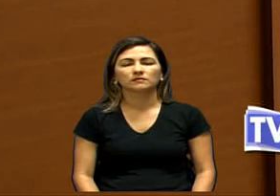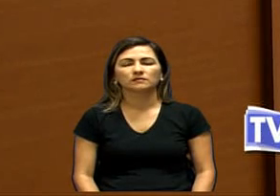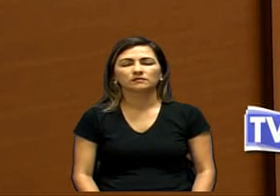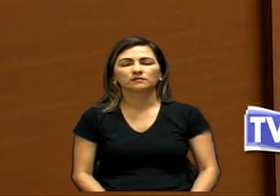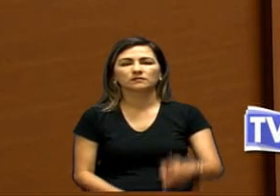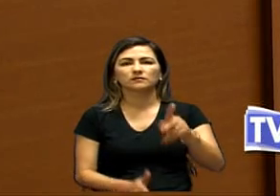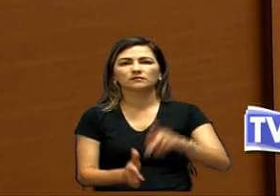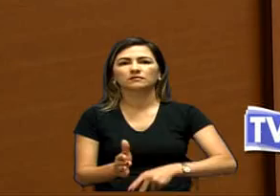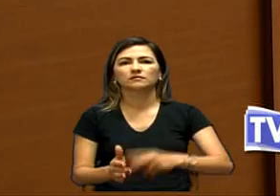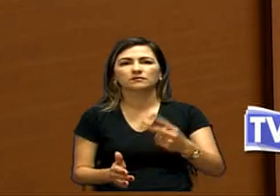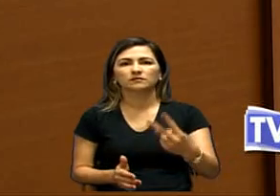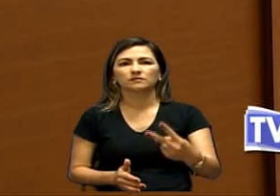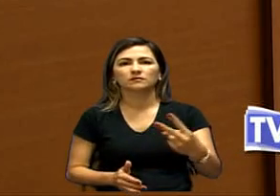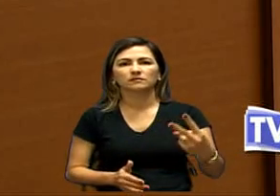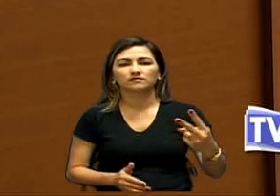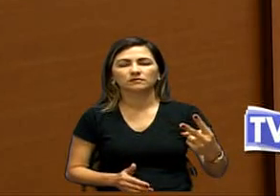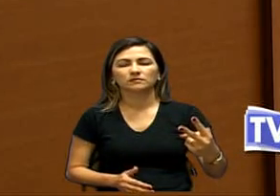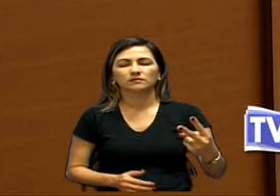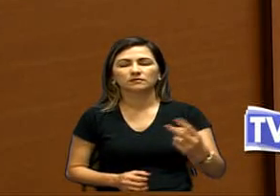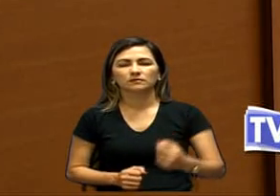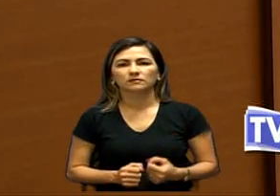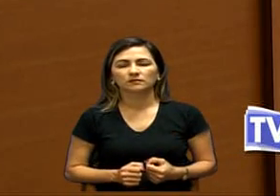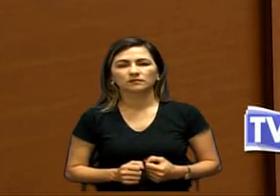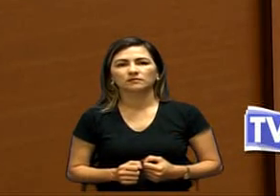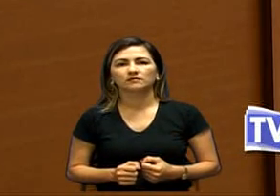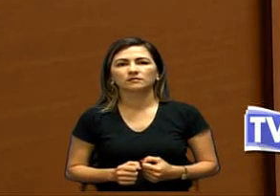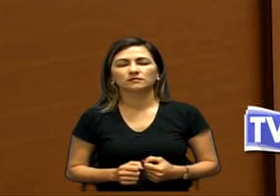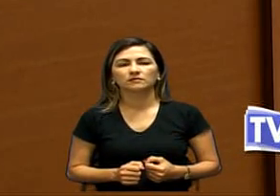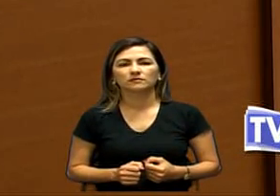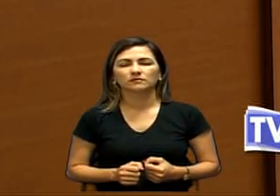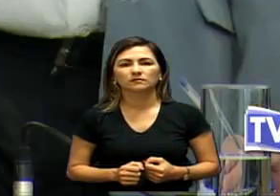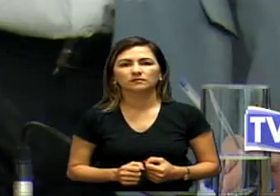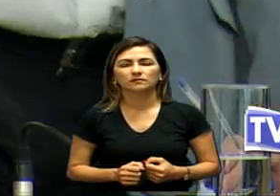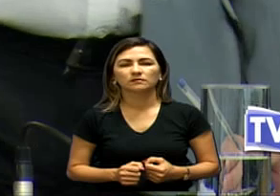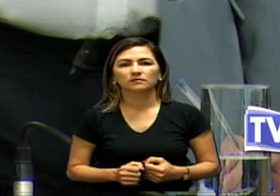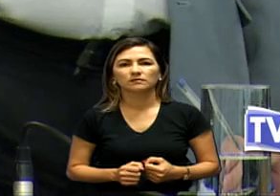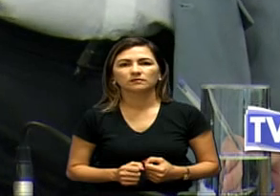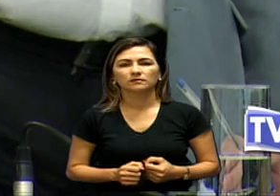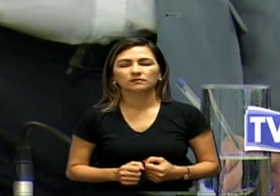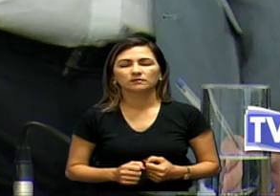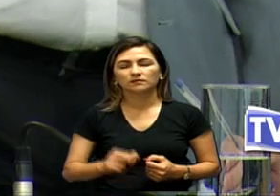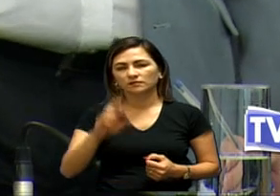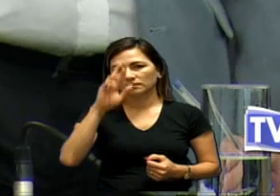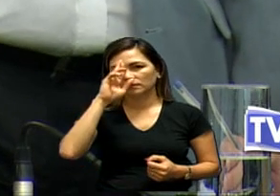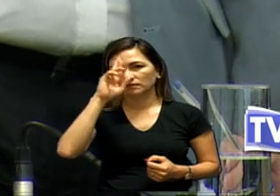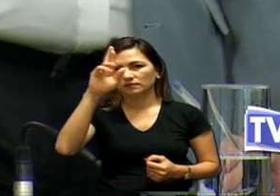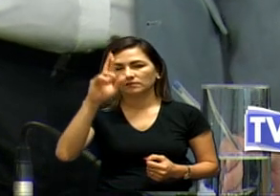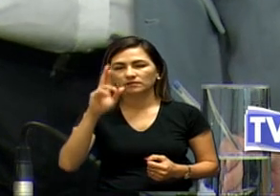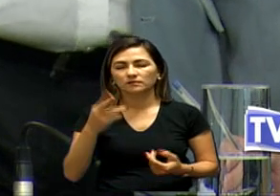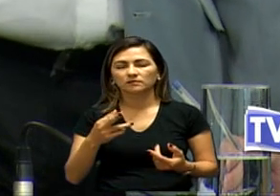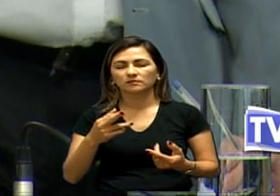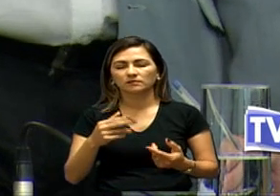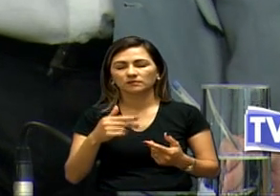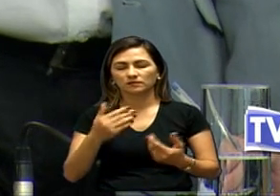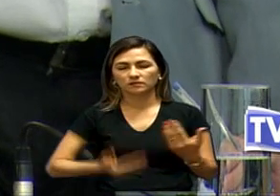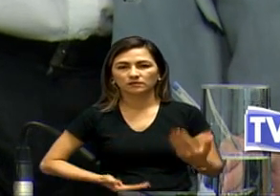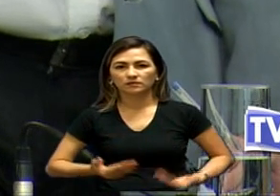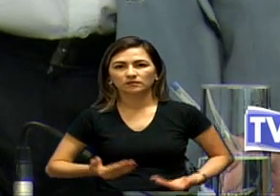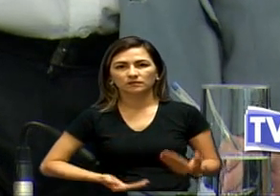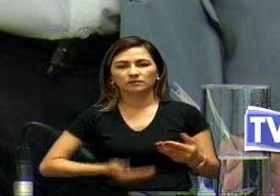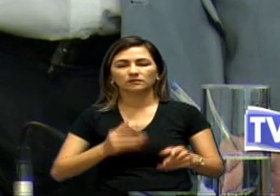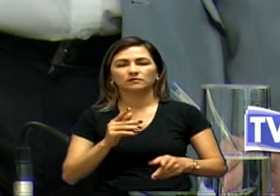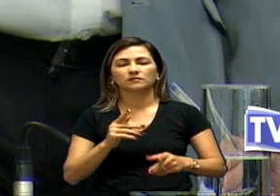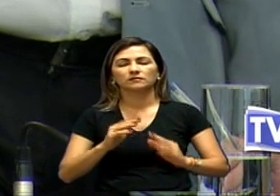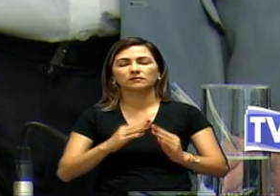Projeto de lei 222 de gestor de cargos da educação. Em discussão. Encerrada a